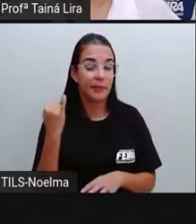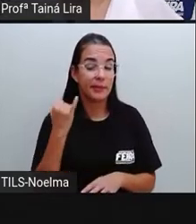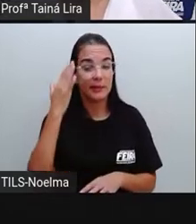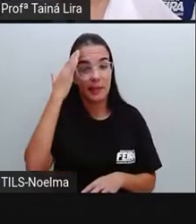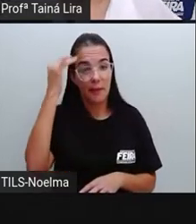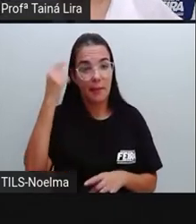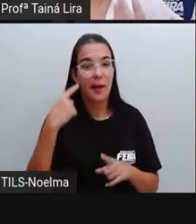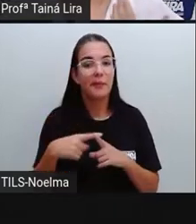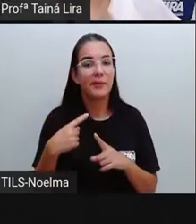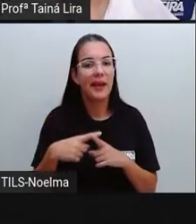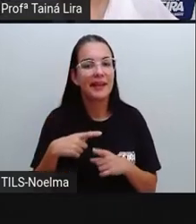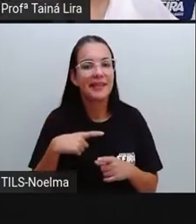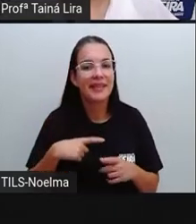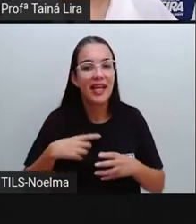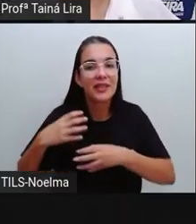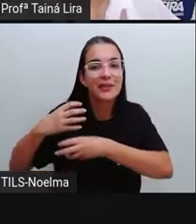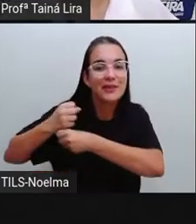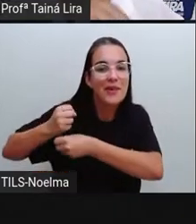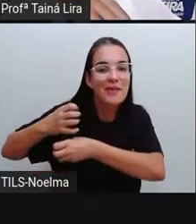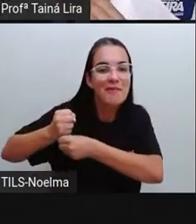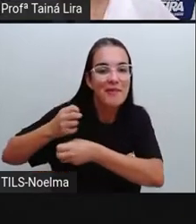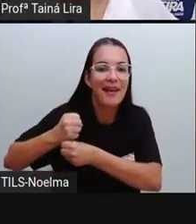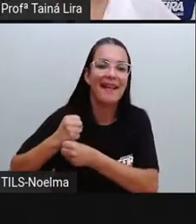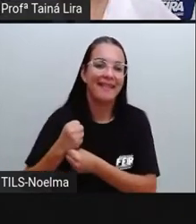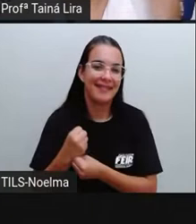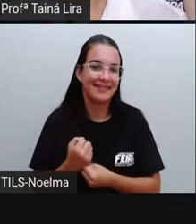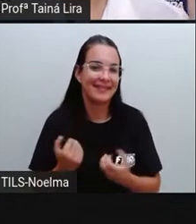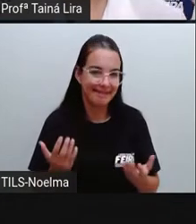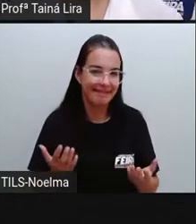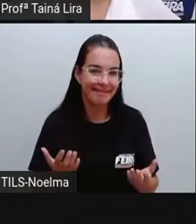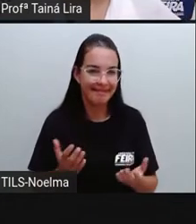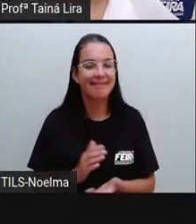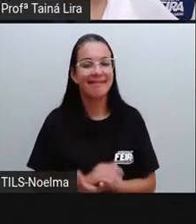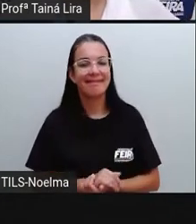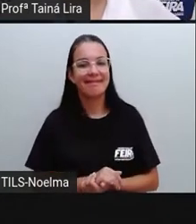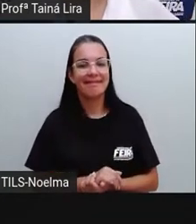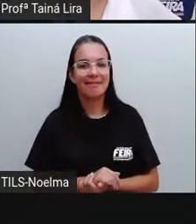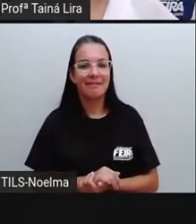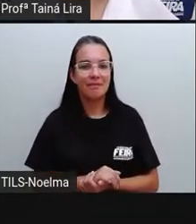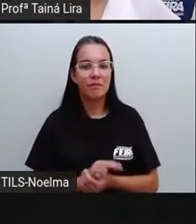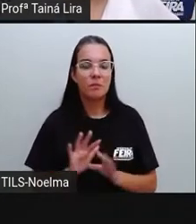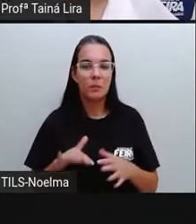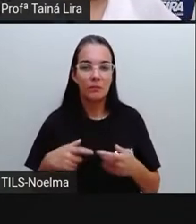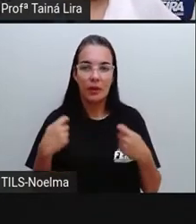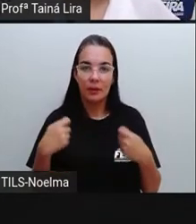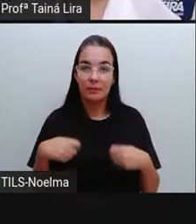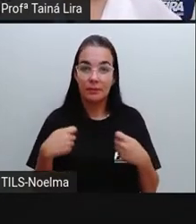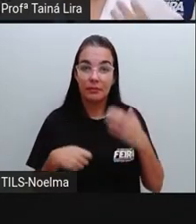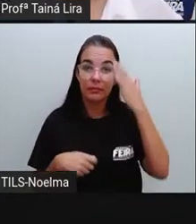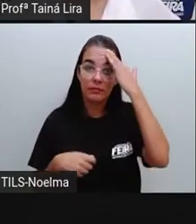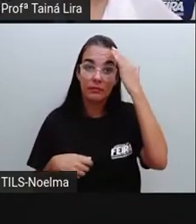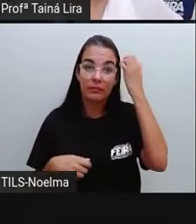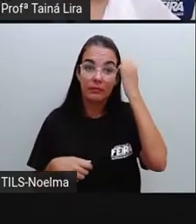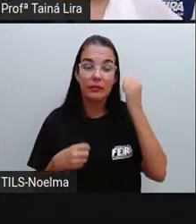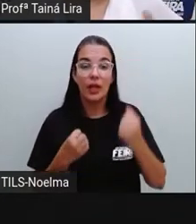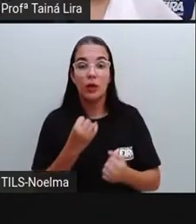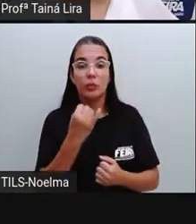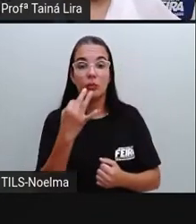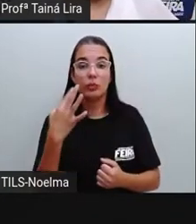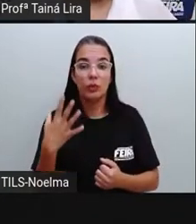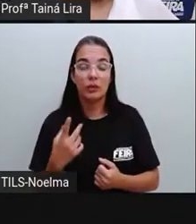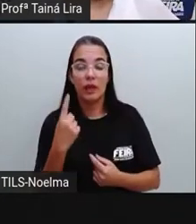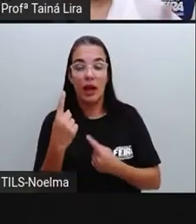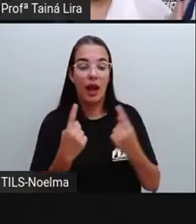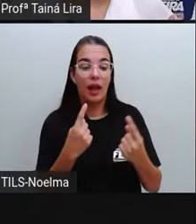Pro? Porque a gente vai depois somar os pontos que a gente tirar nas cartas. Então, a gente precisa saber quanto vale